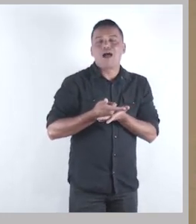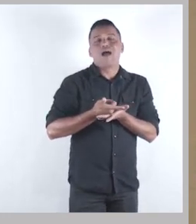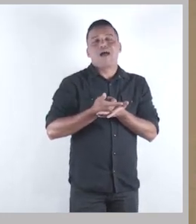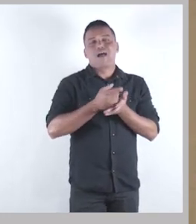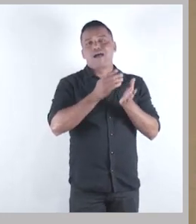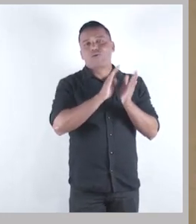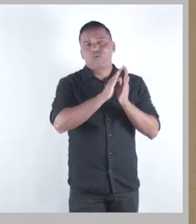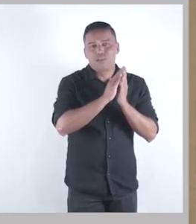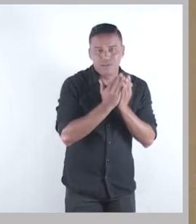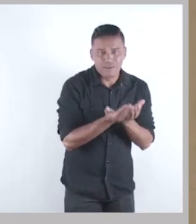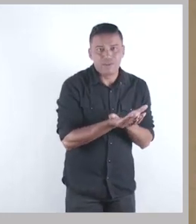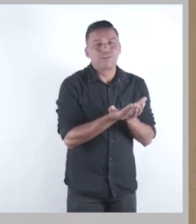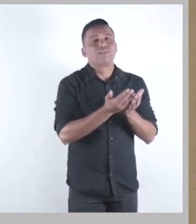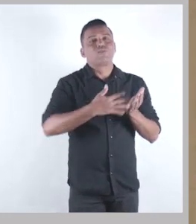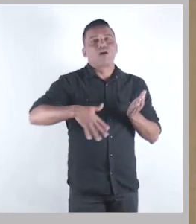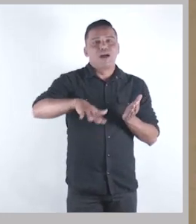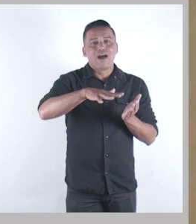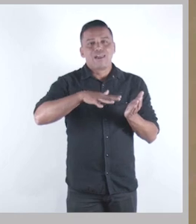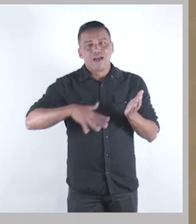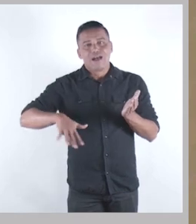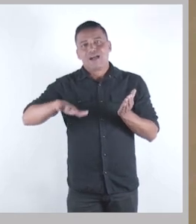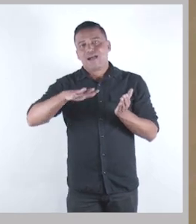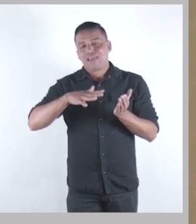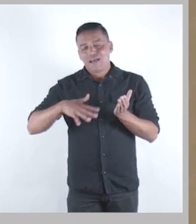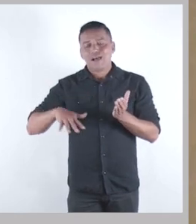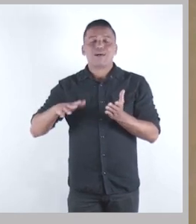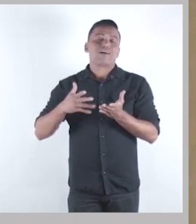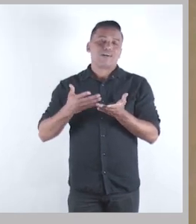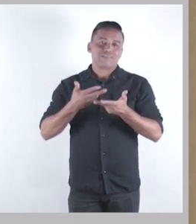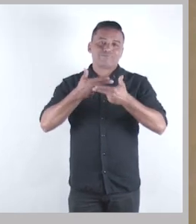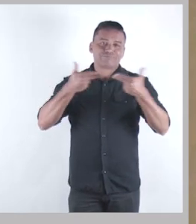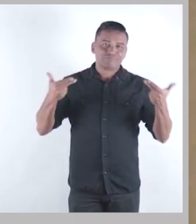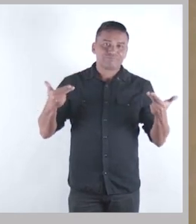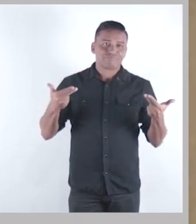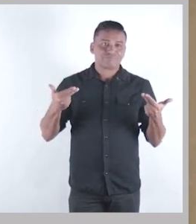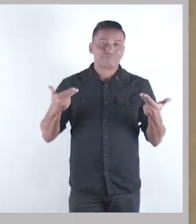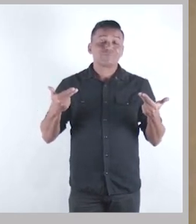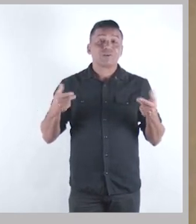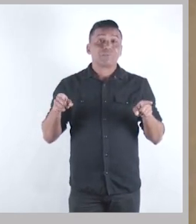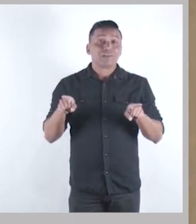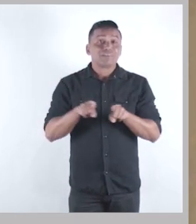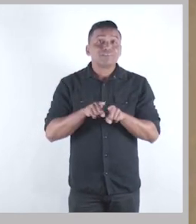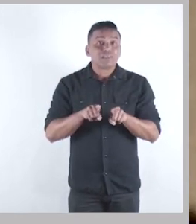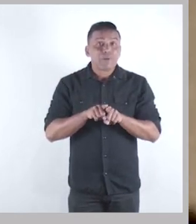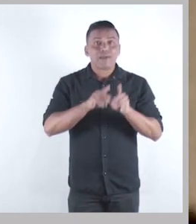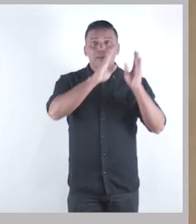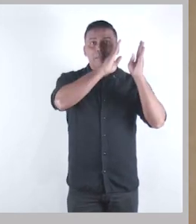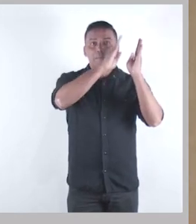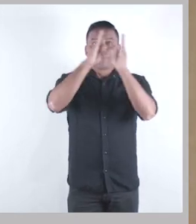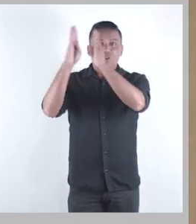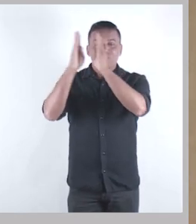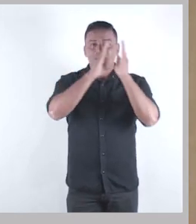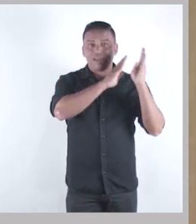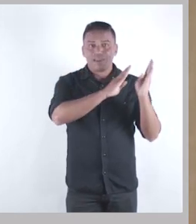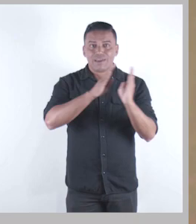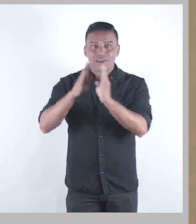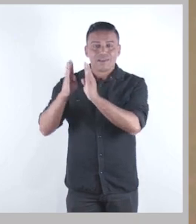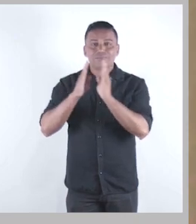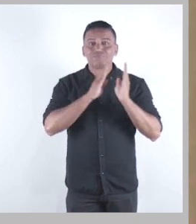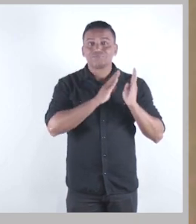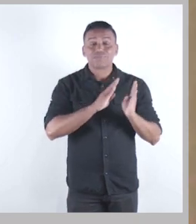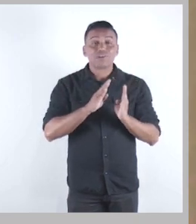leitura, em termos de desenho, arquiteto assim, mas depois apetrechar essa biblioteca também pelo respectivo